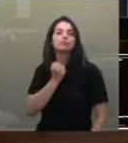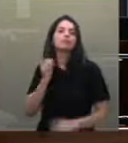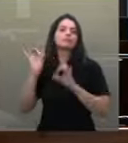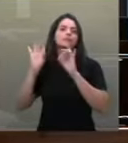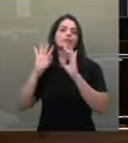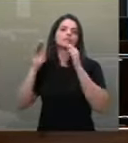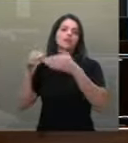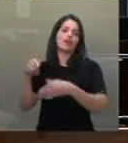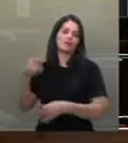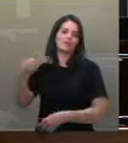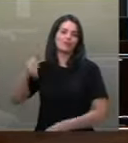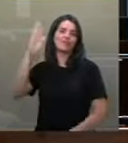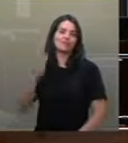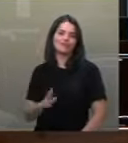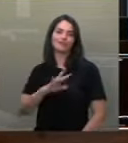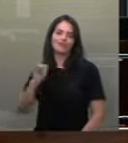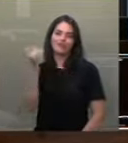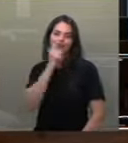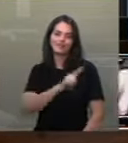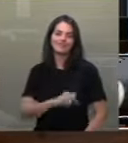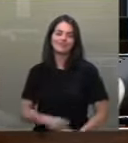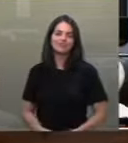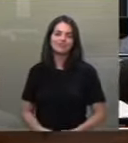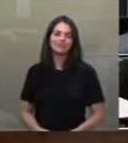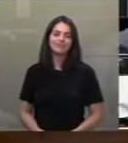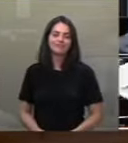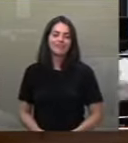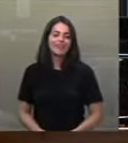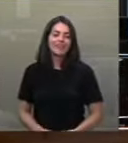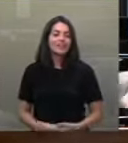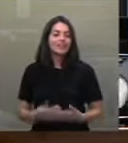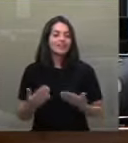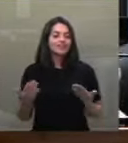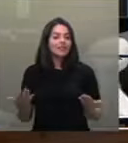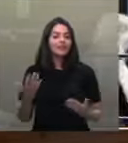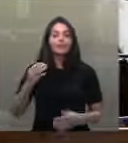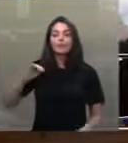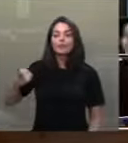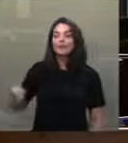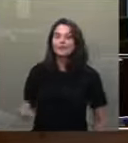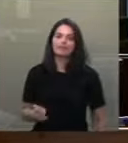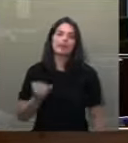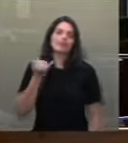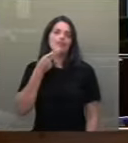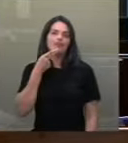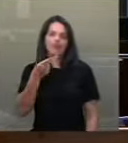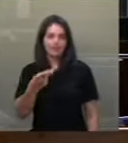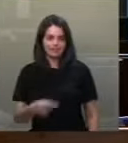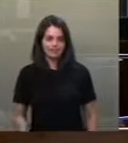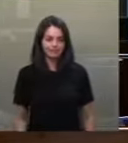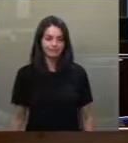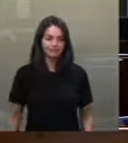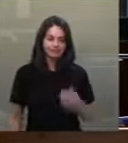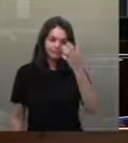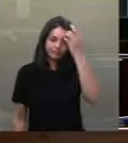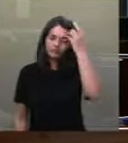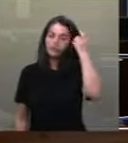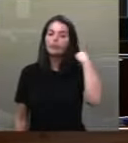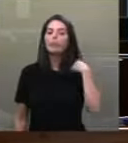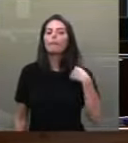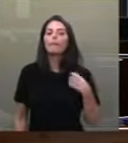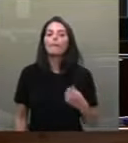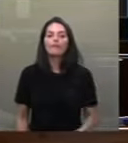o Estado brasileiro aufere. Quero até aproveitar e salientar aqui uma matéria